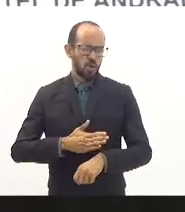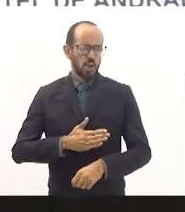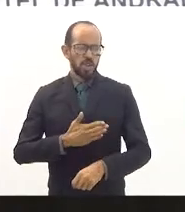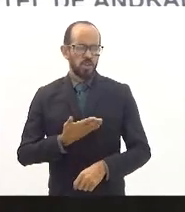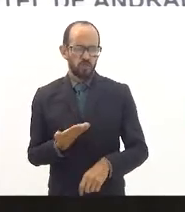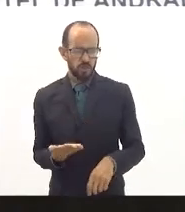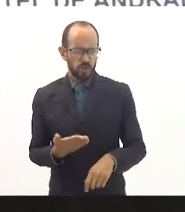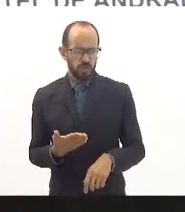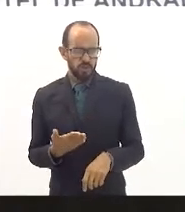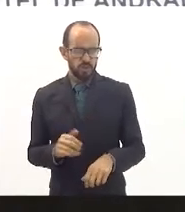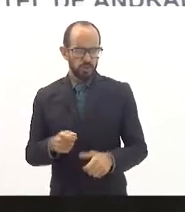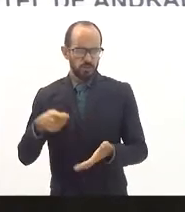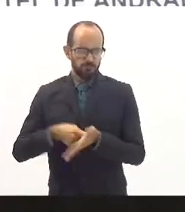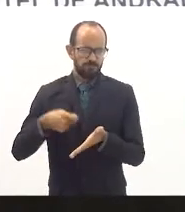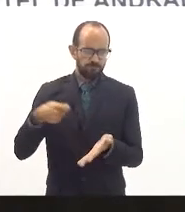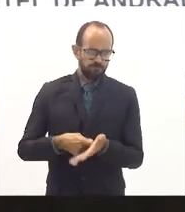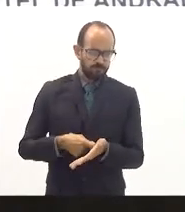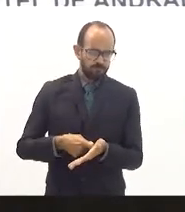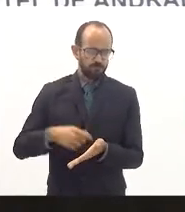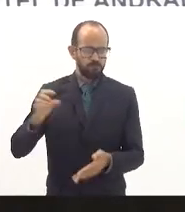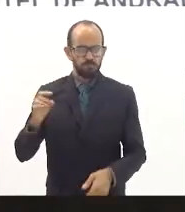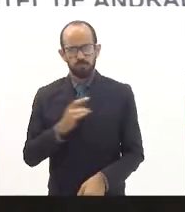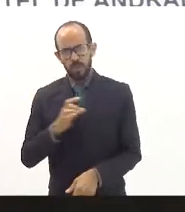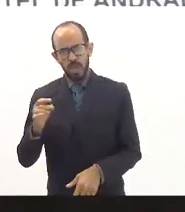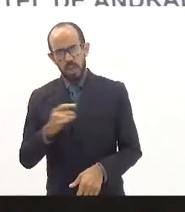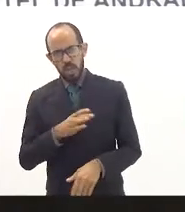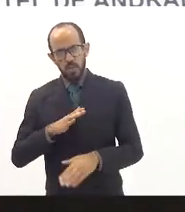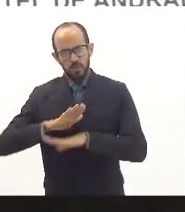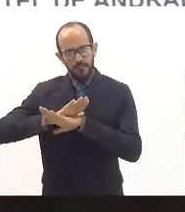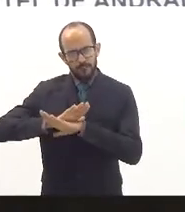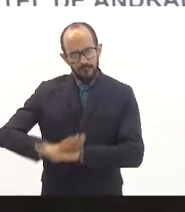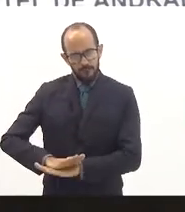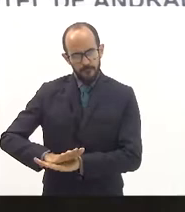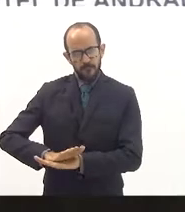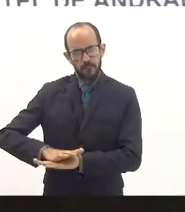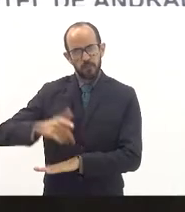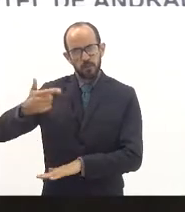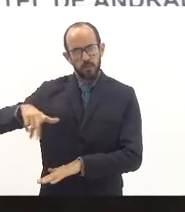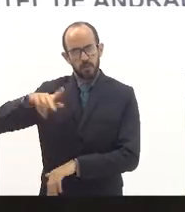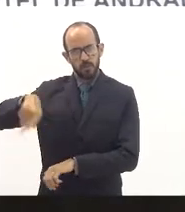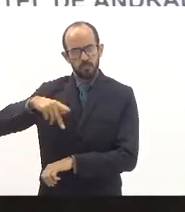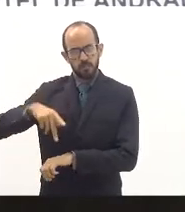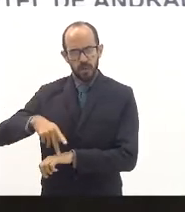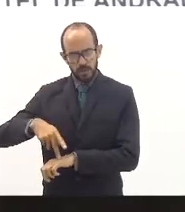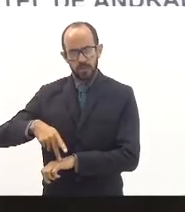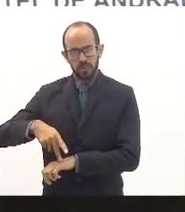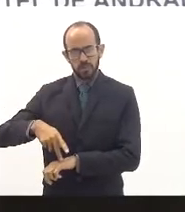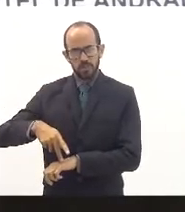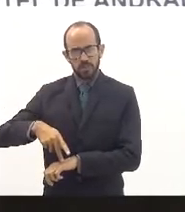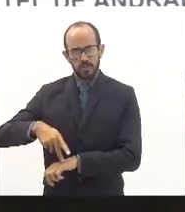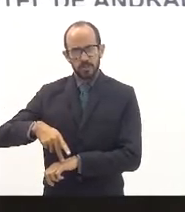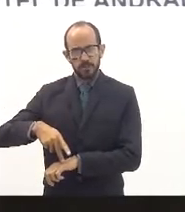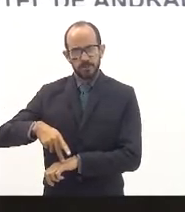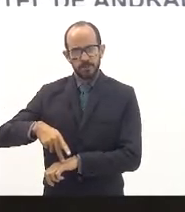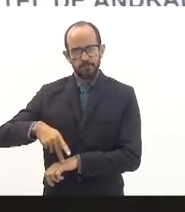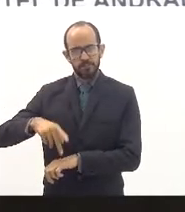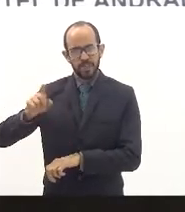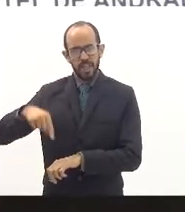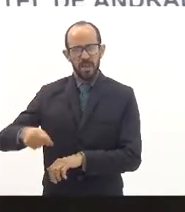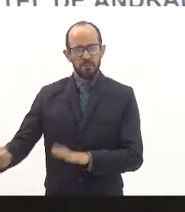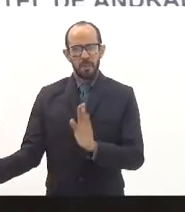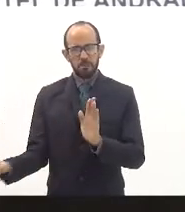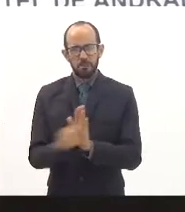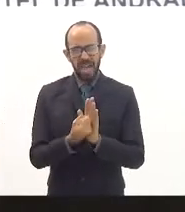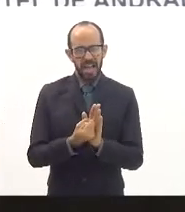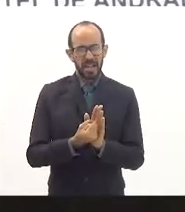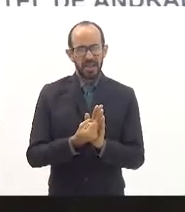de opressão, medo e humilhação internacional. Uma nódoa na história da nossa